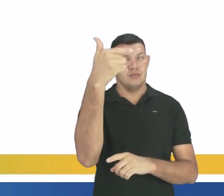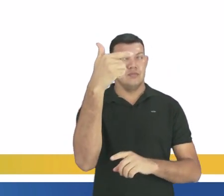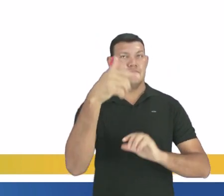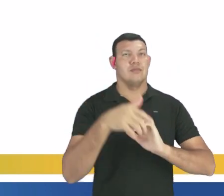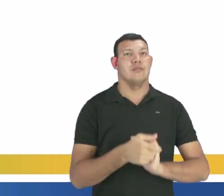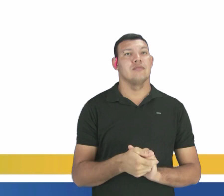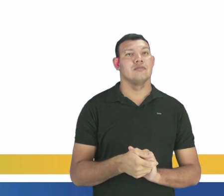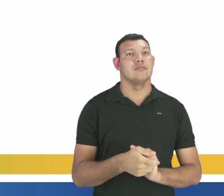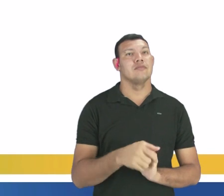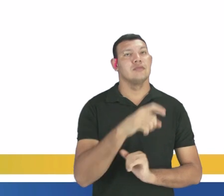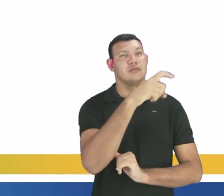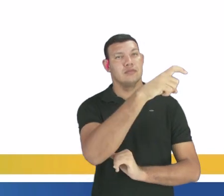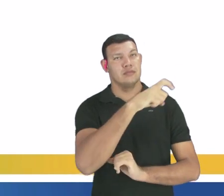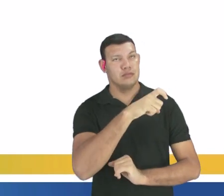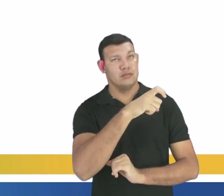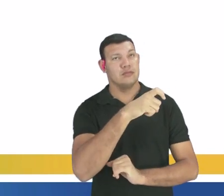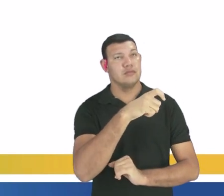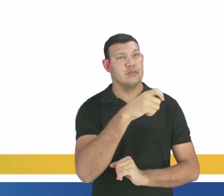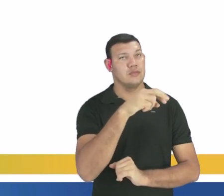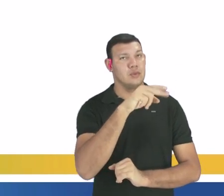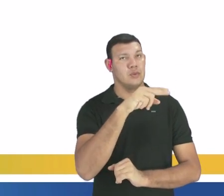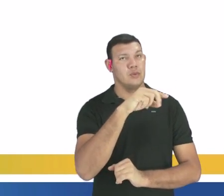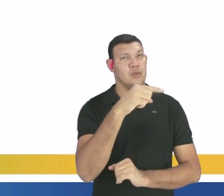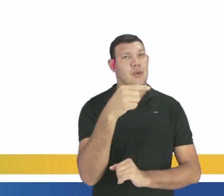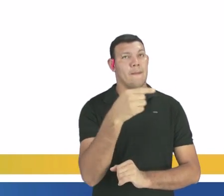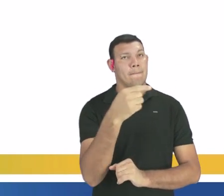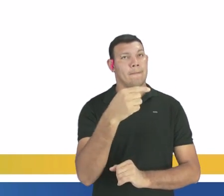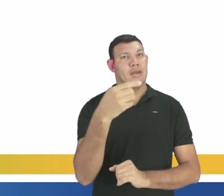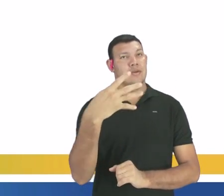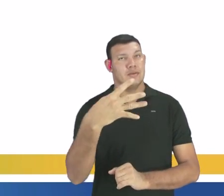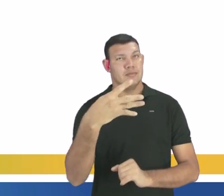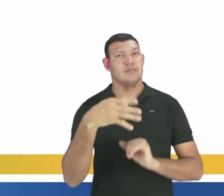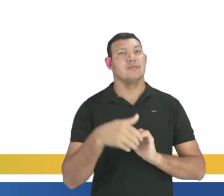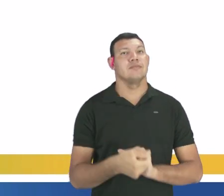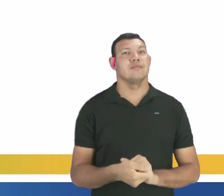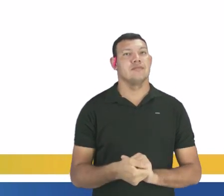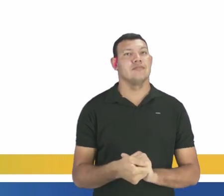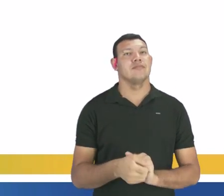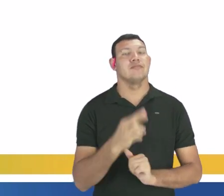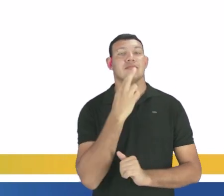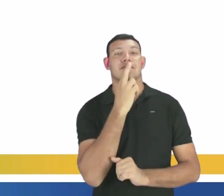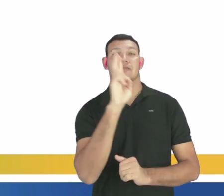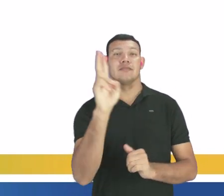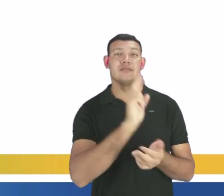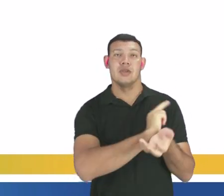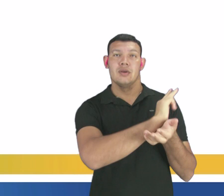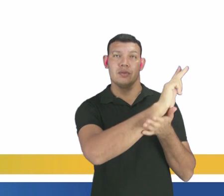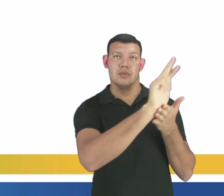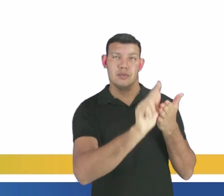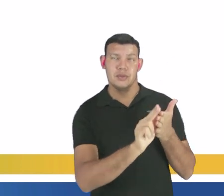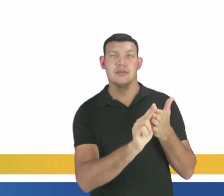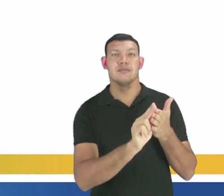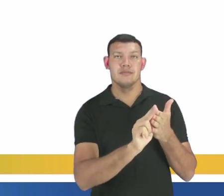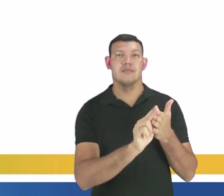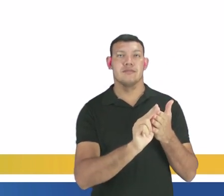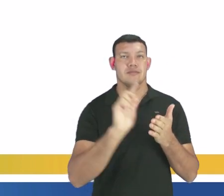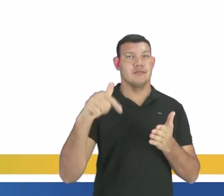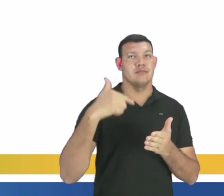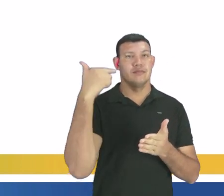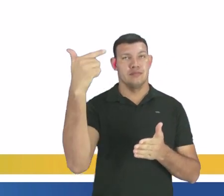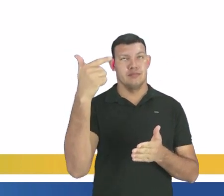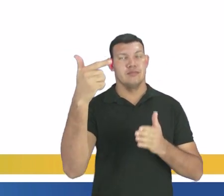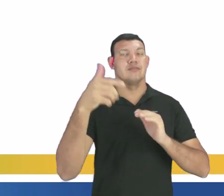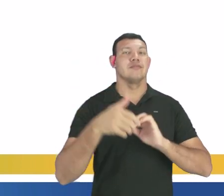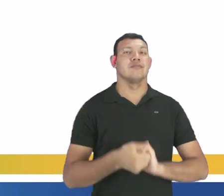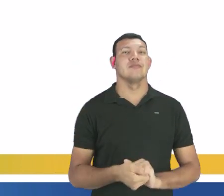igual a menos 4. Com isso, ela é a raiz com multiplicidade 2, ou raiz dupla